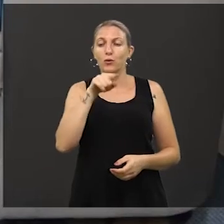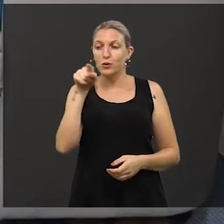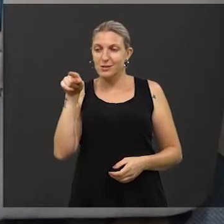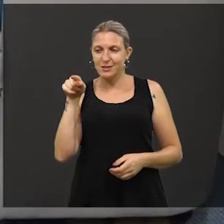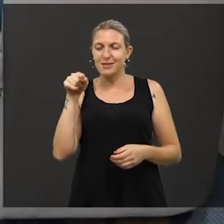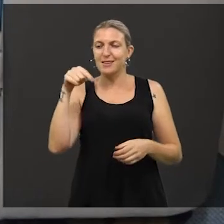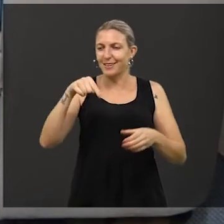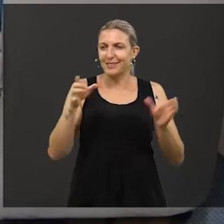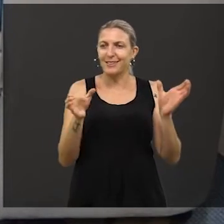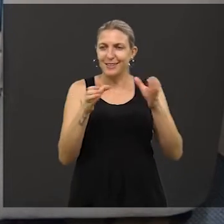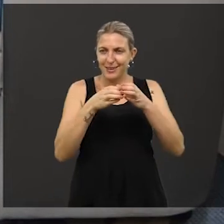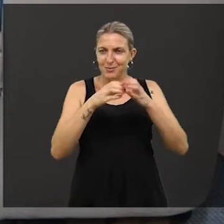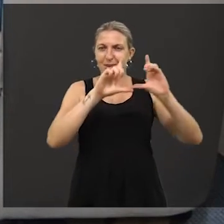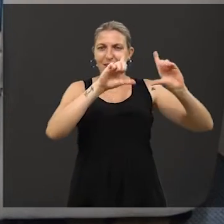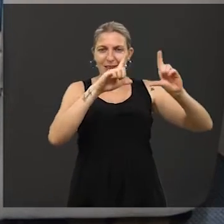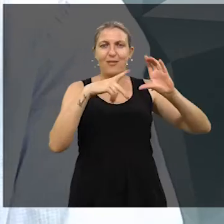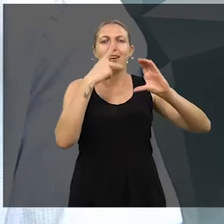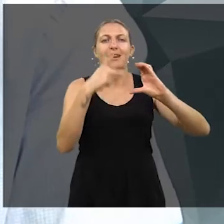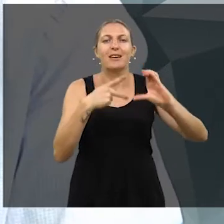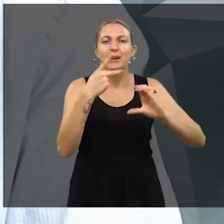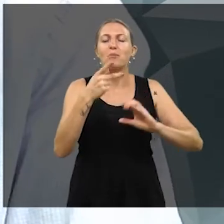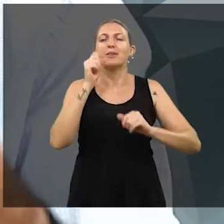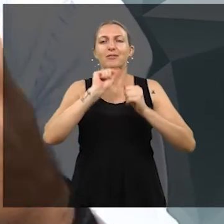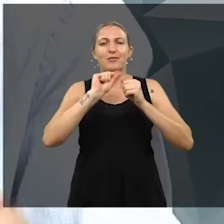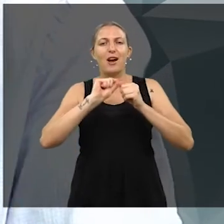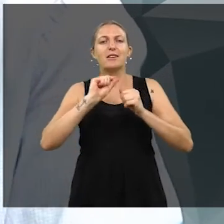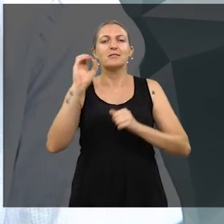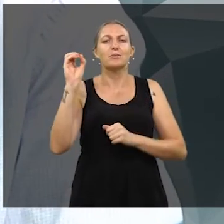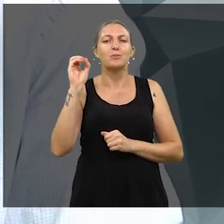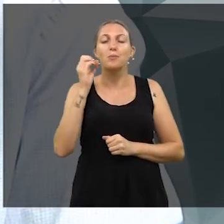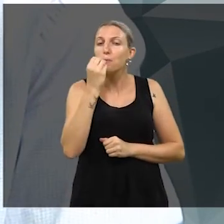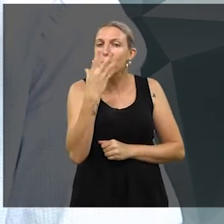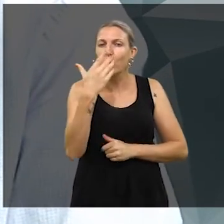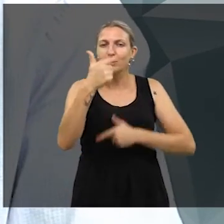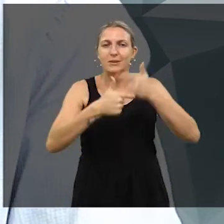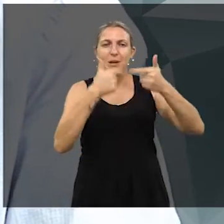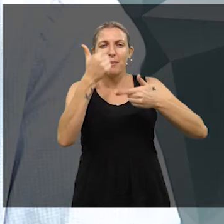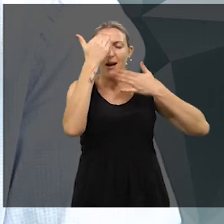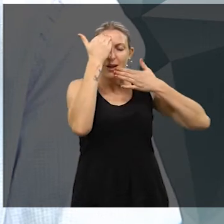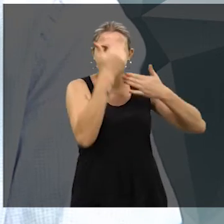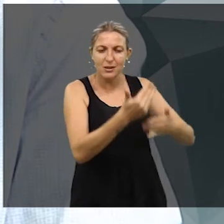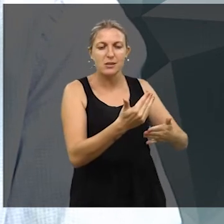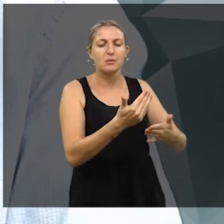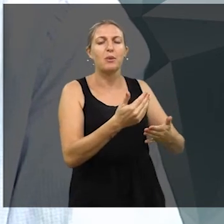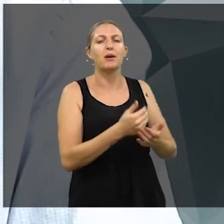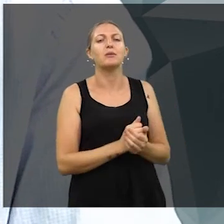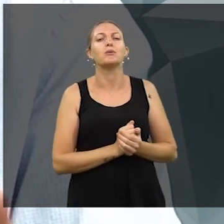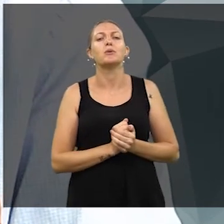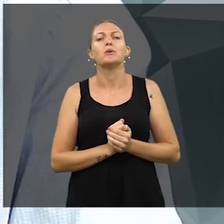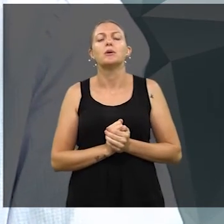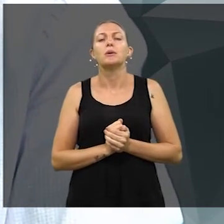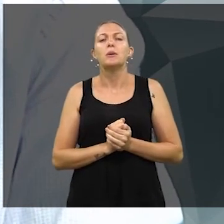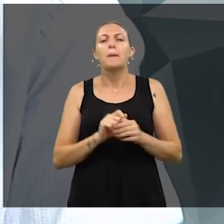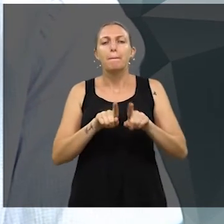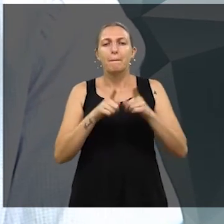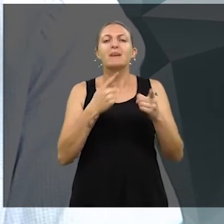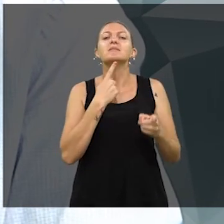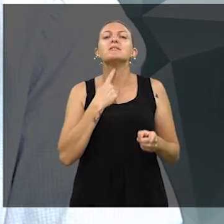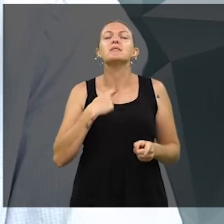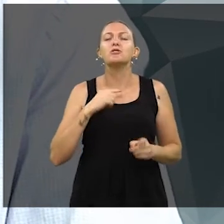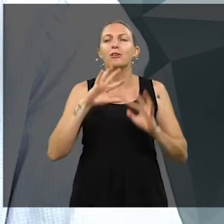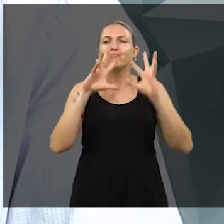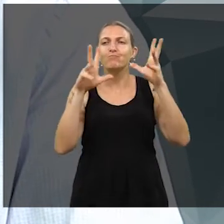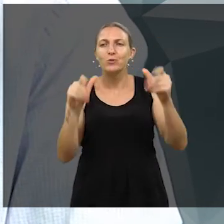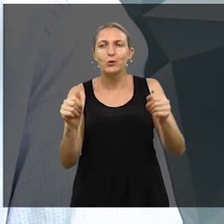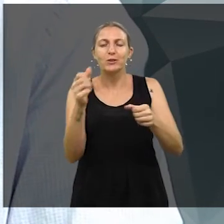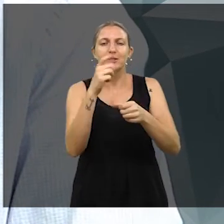aqui da TV Câmara, né, sempre realizando um belo trabalho, nosso agradecimento sempre pelo trabalho que vocês desempenham aqui, mas desejar a todos, de fato, que a gente